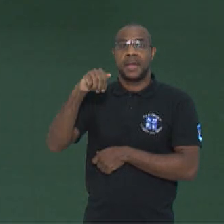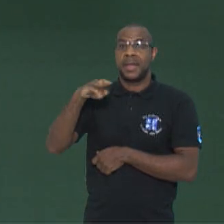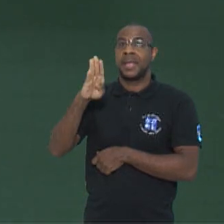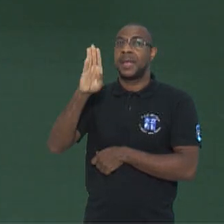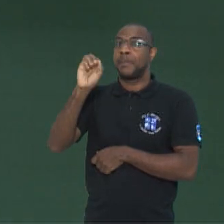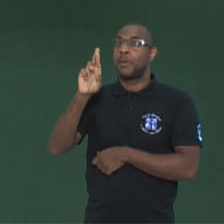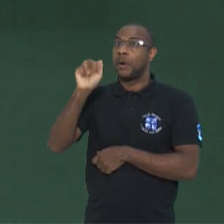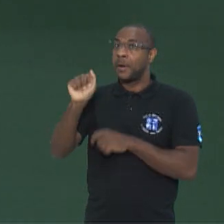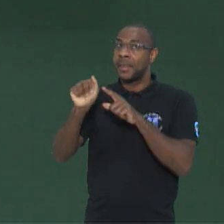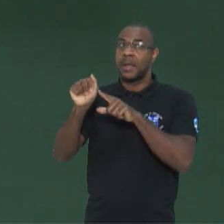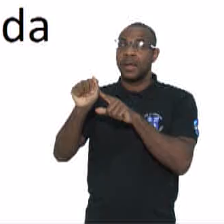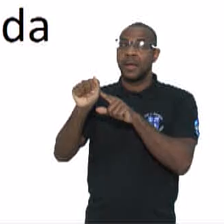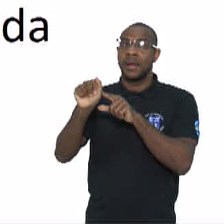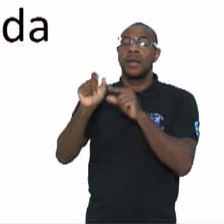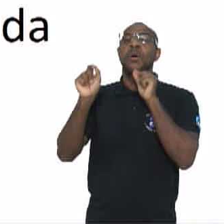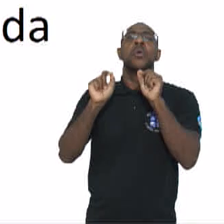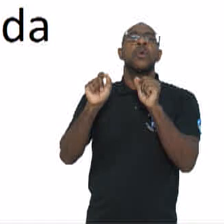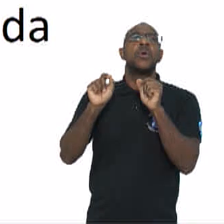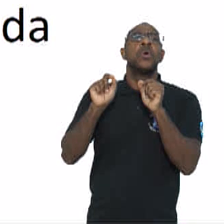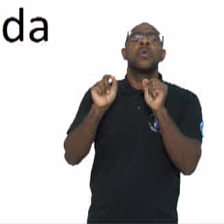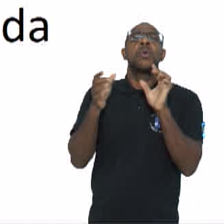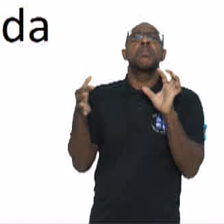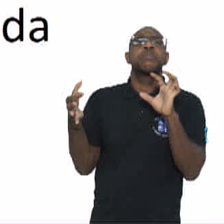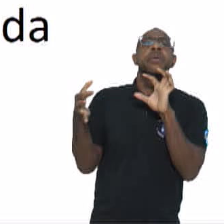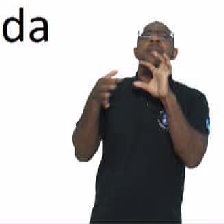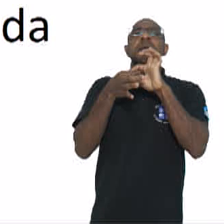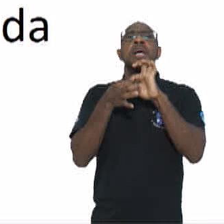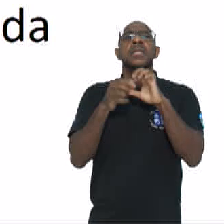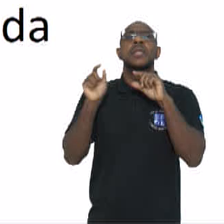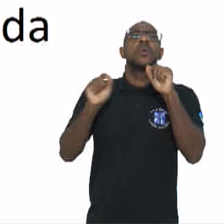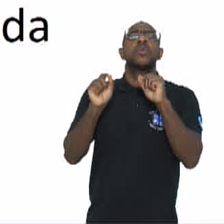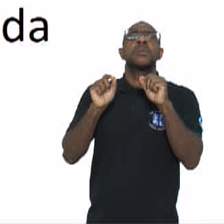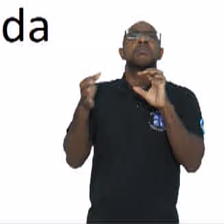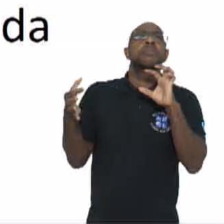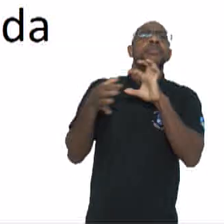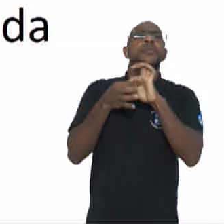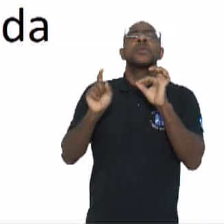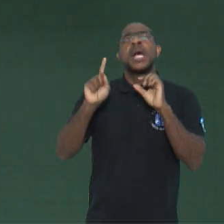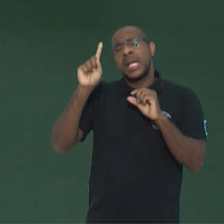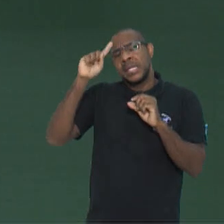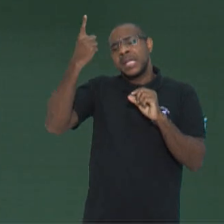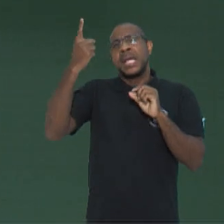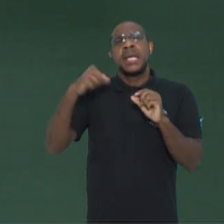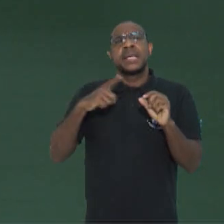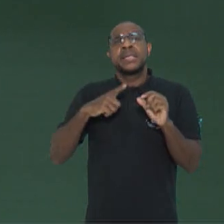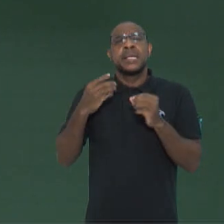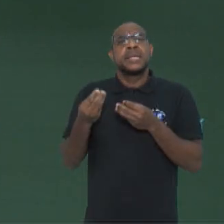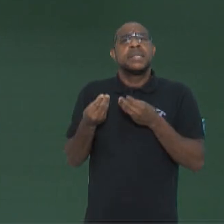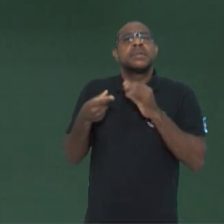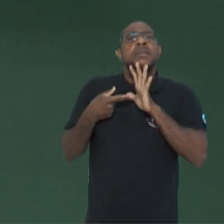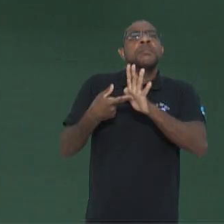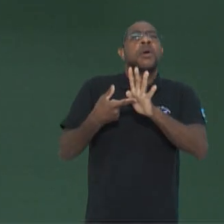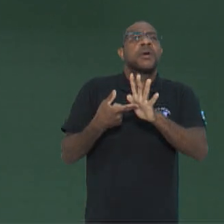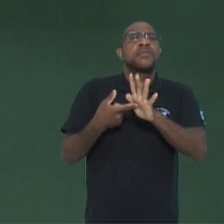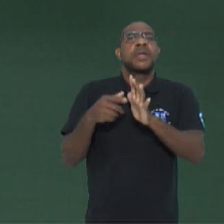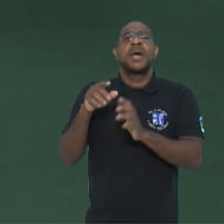sentido produzida pelo uso da palavra embora no fragmento? Que ideia que ela me dá? Ok? Pensem um pouquinho